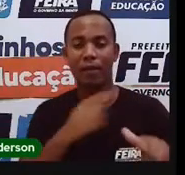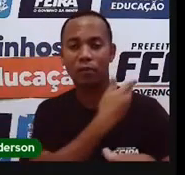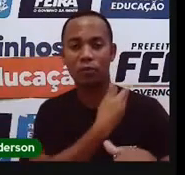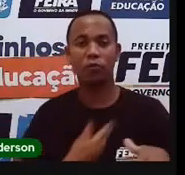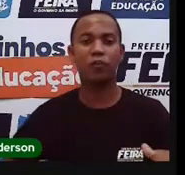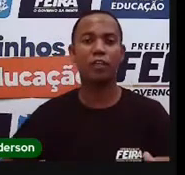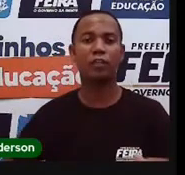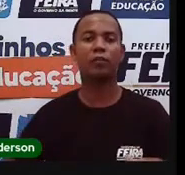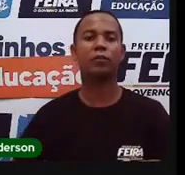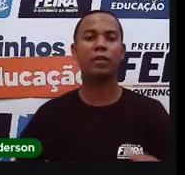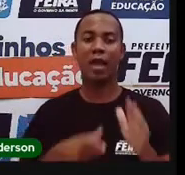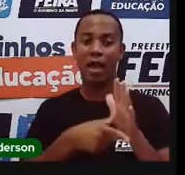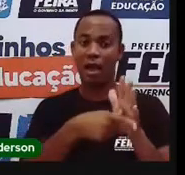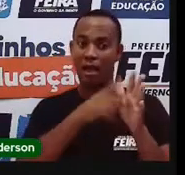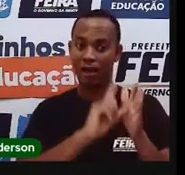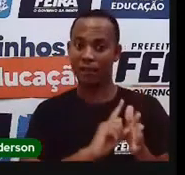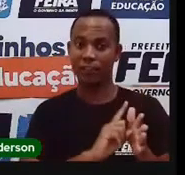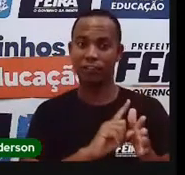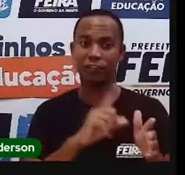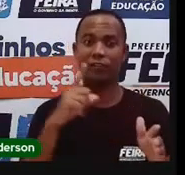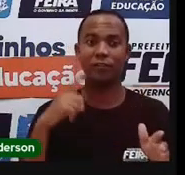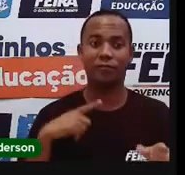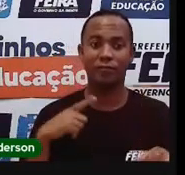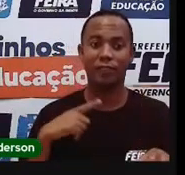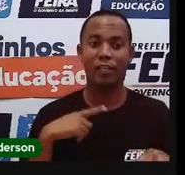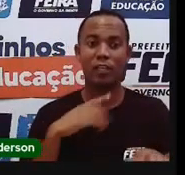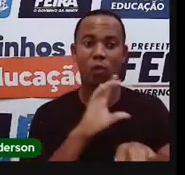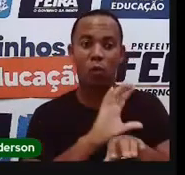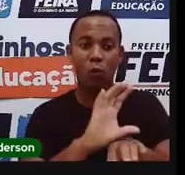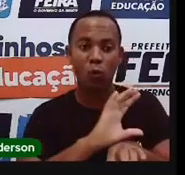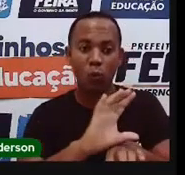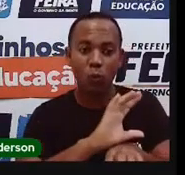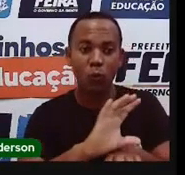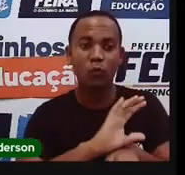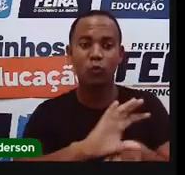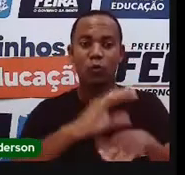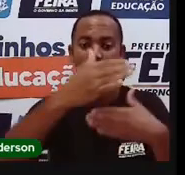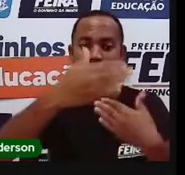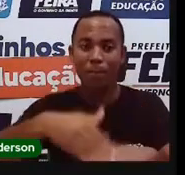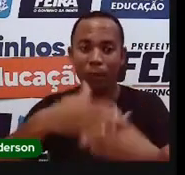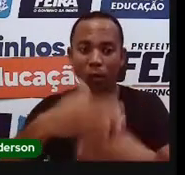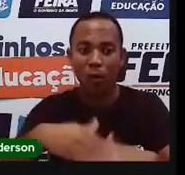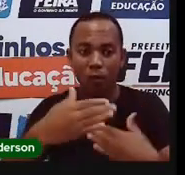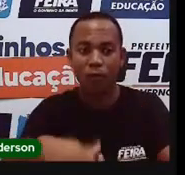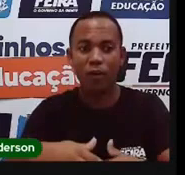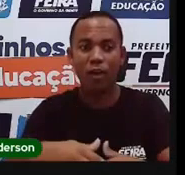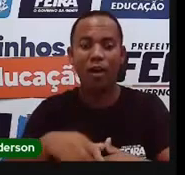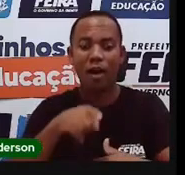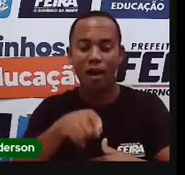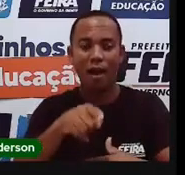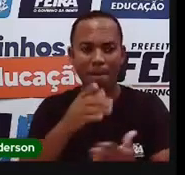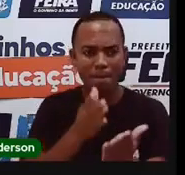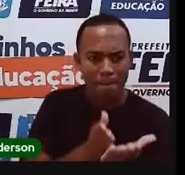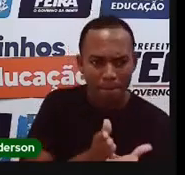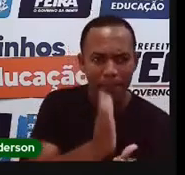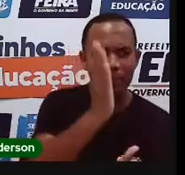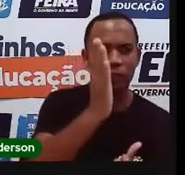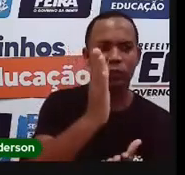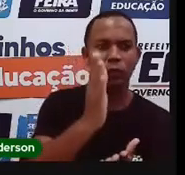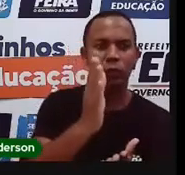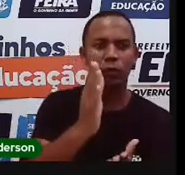através de concurso, né, quando fazem uma prova e as pessoas que tiveram uma nota mais